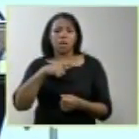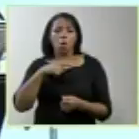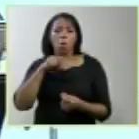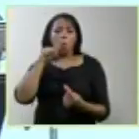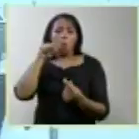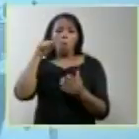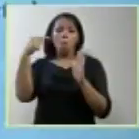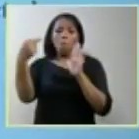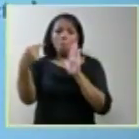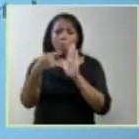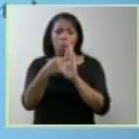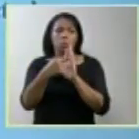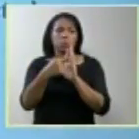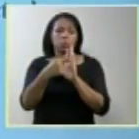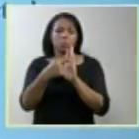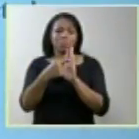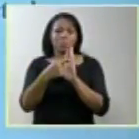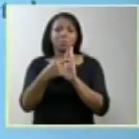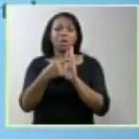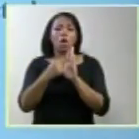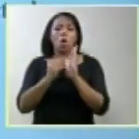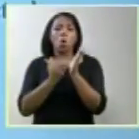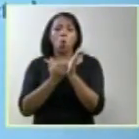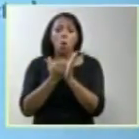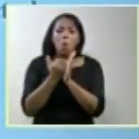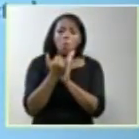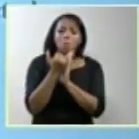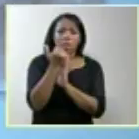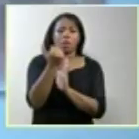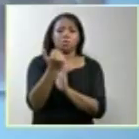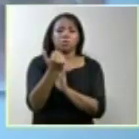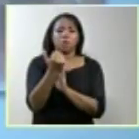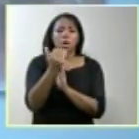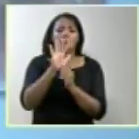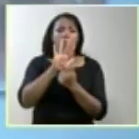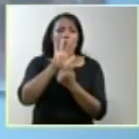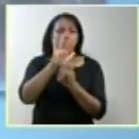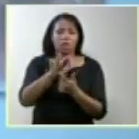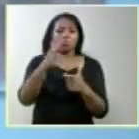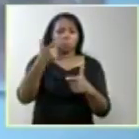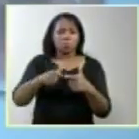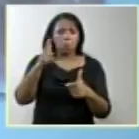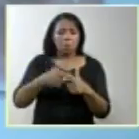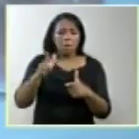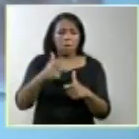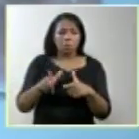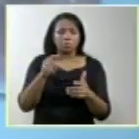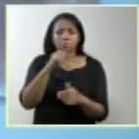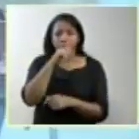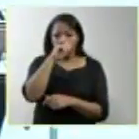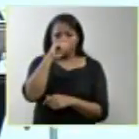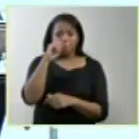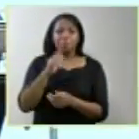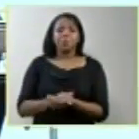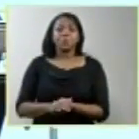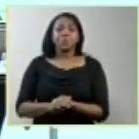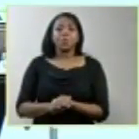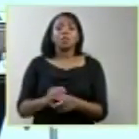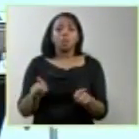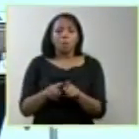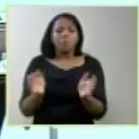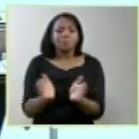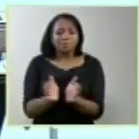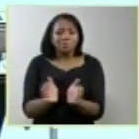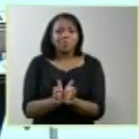de carga genética e ambiental, começam a aparecer, então, os indivíduos afetados por esse problema. A agregação